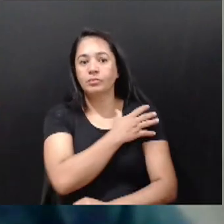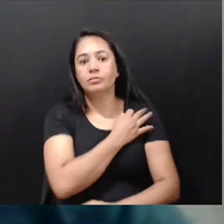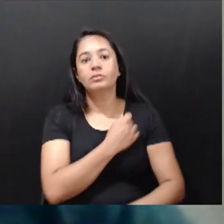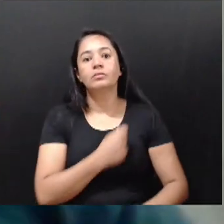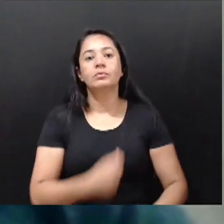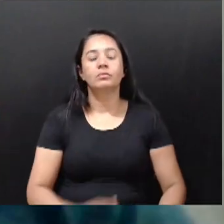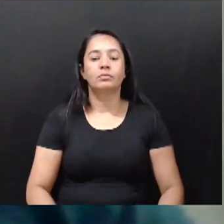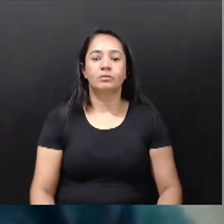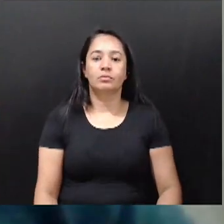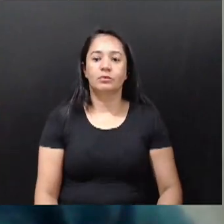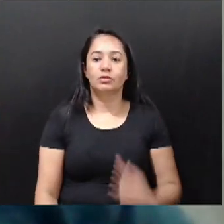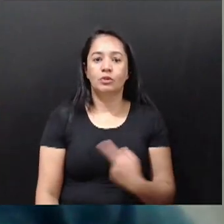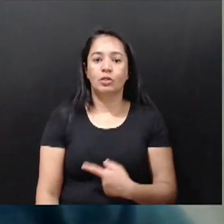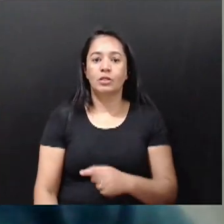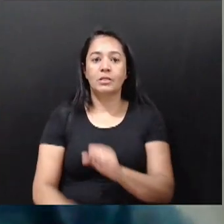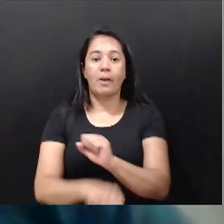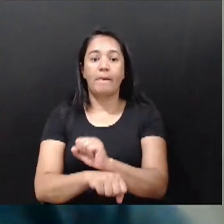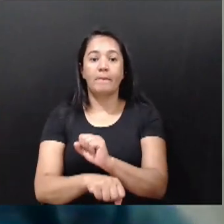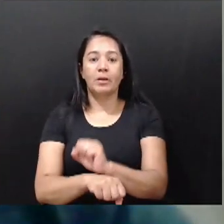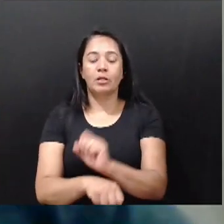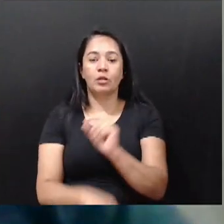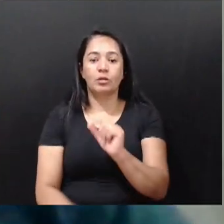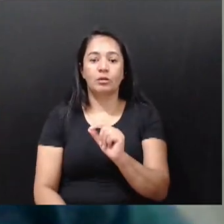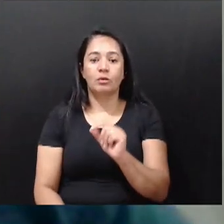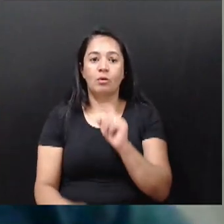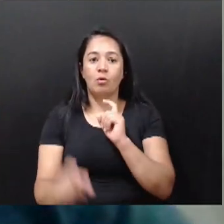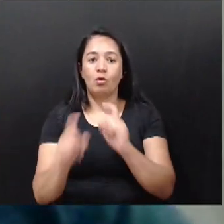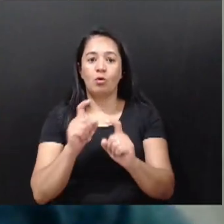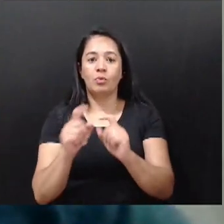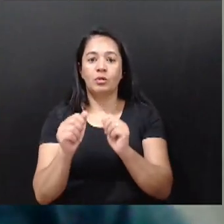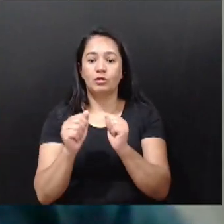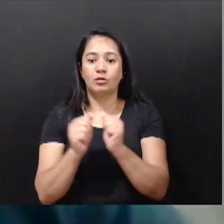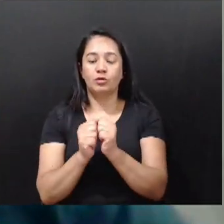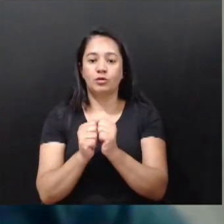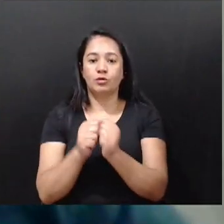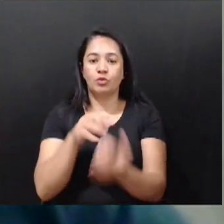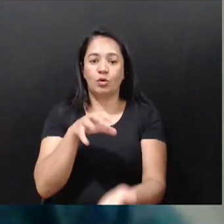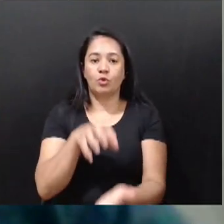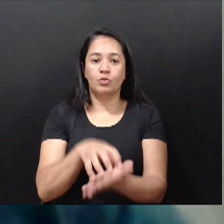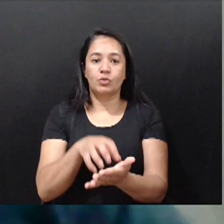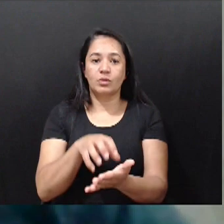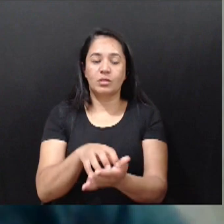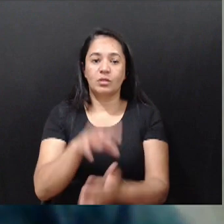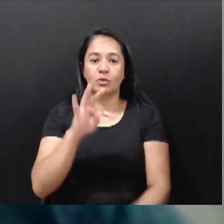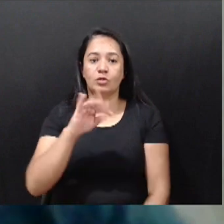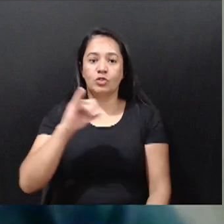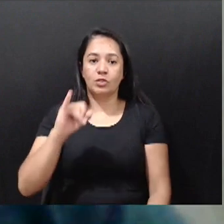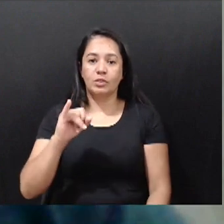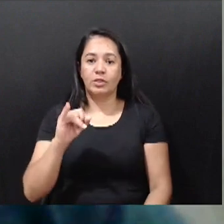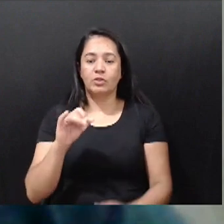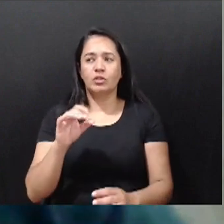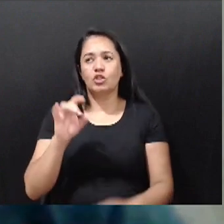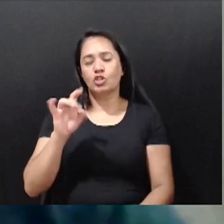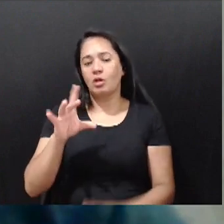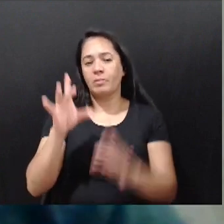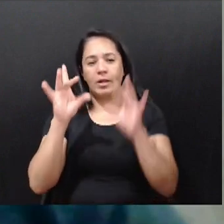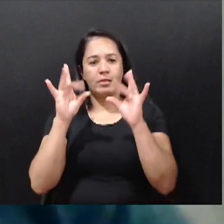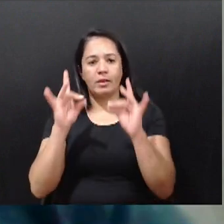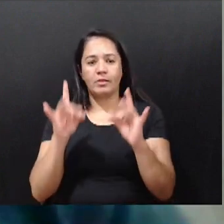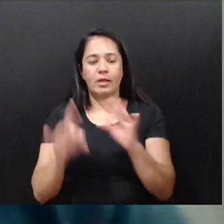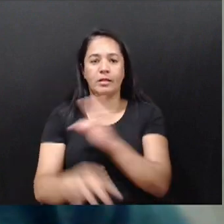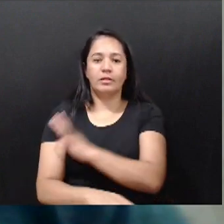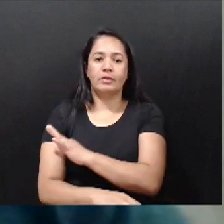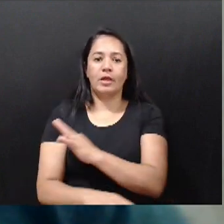estamos esperando uma reunião com o setor de TI da Prefeitura de Americana só para acertar alguns detalhes técnicos, né, de armazenamento de dados,